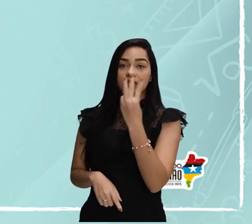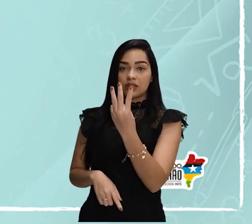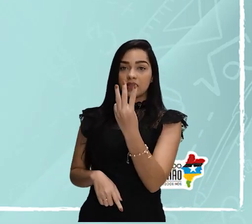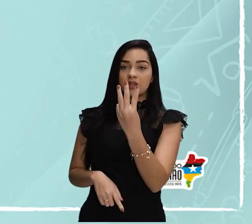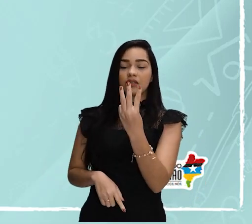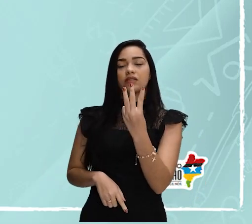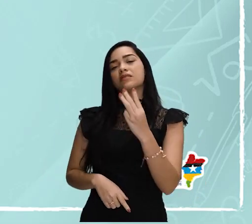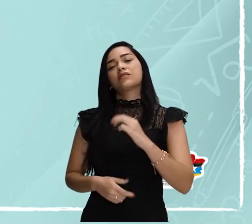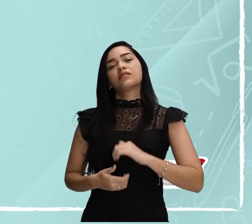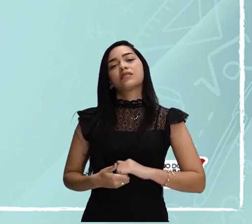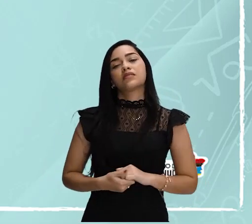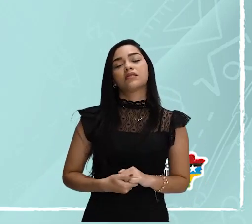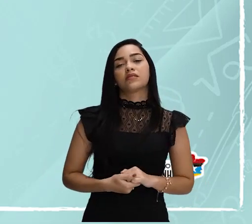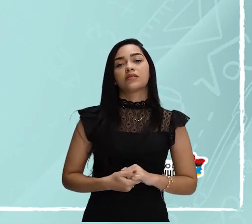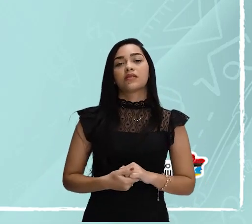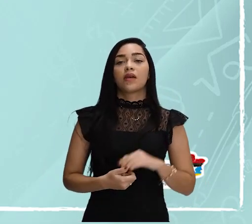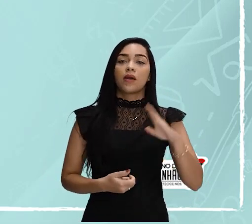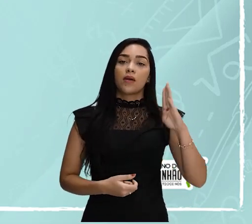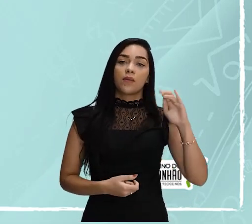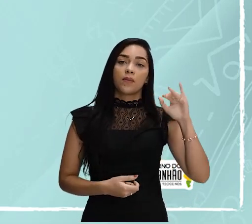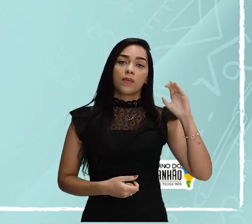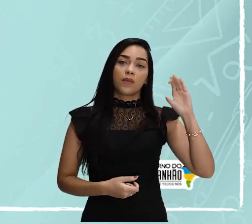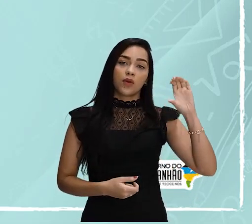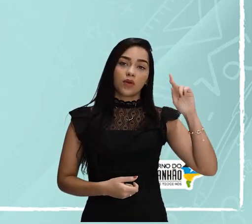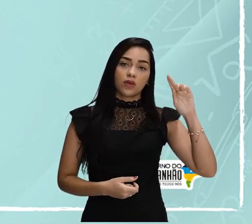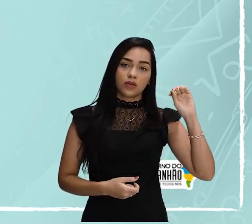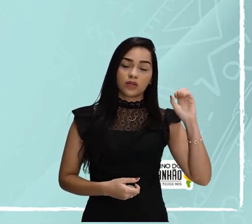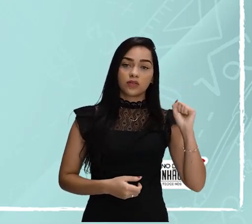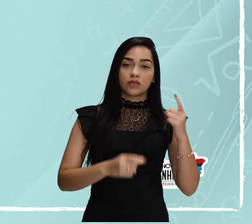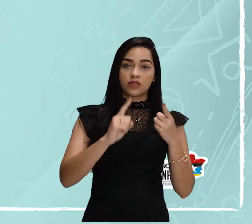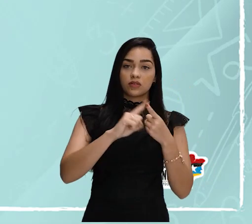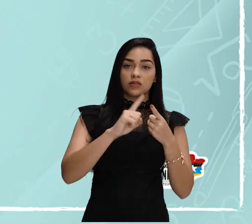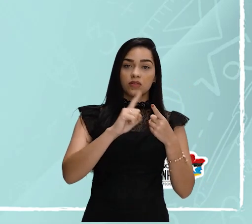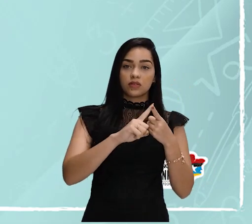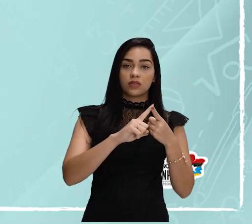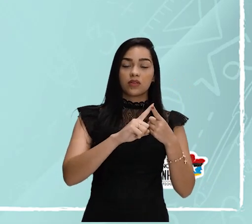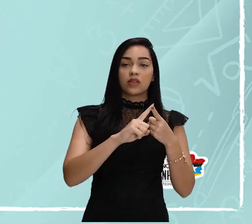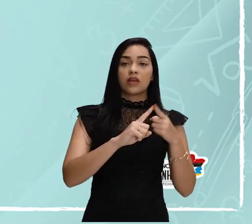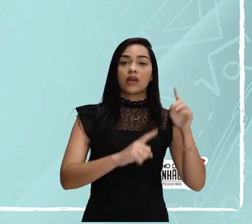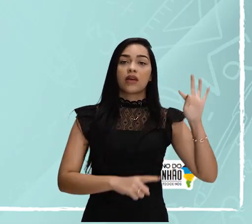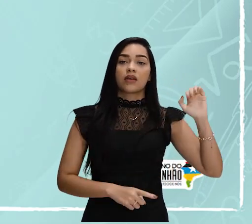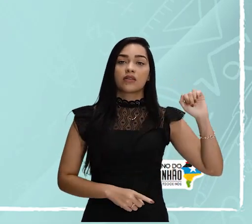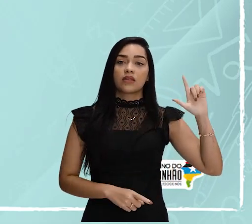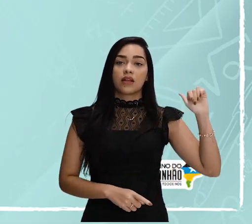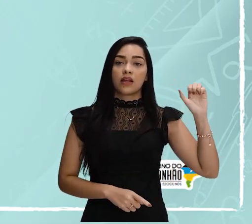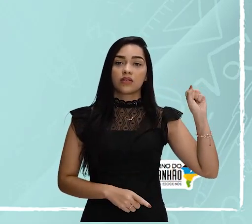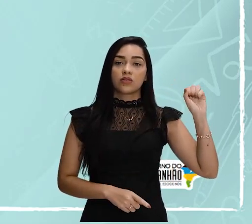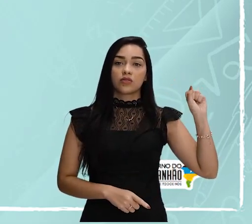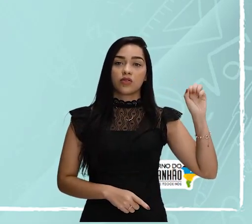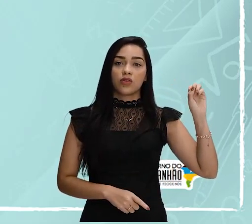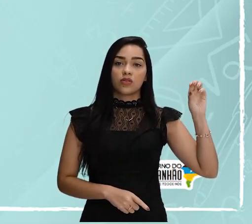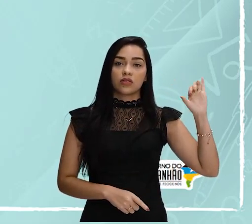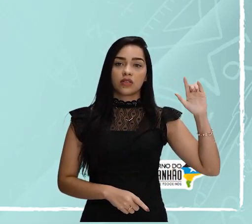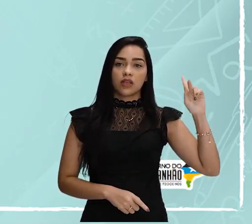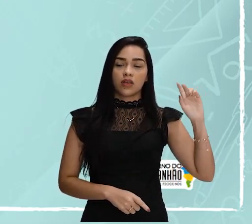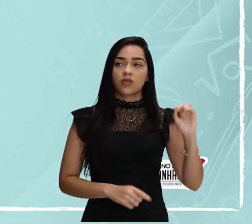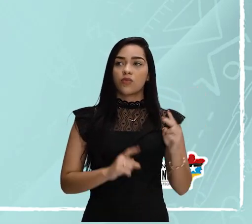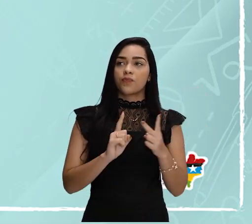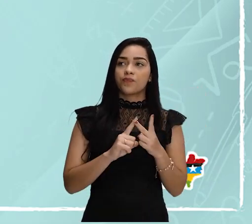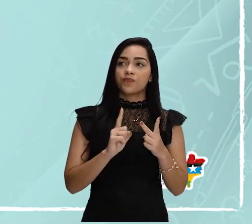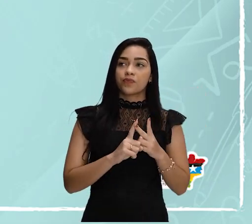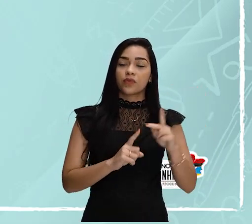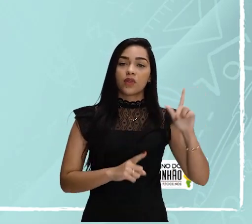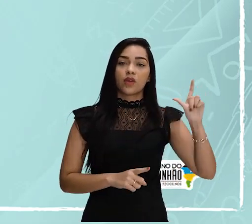biociclos, né? Eu tenho o talassociclo, o liminociclo e o epinociclo. Sendo